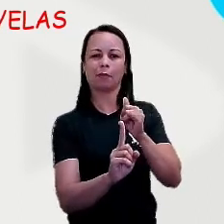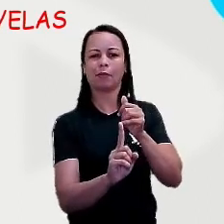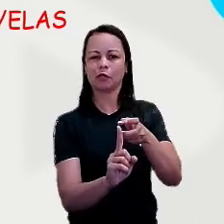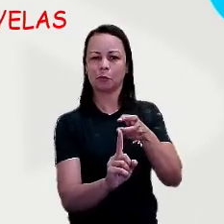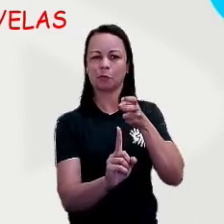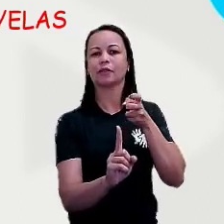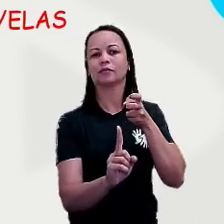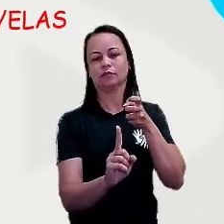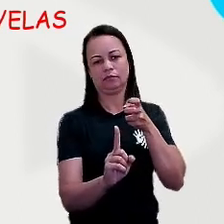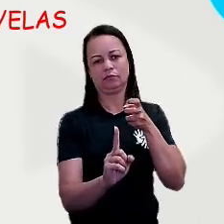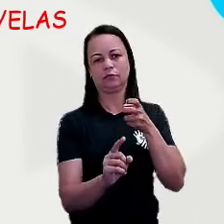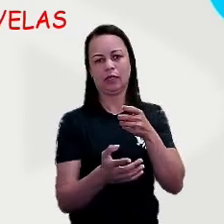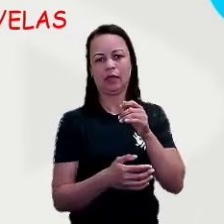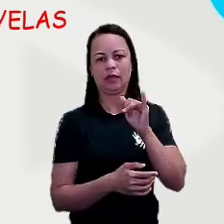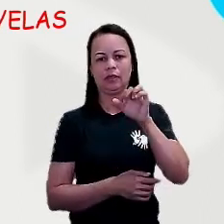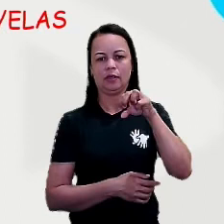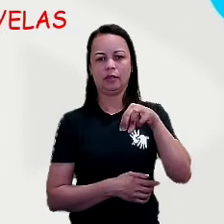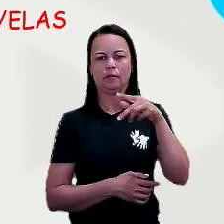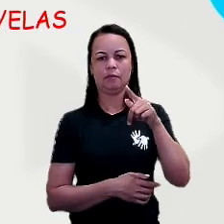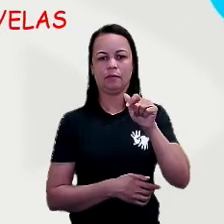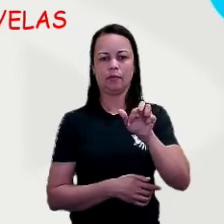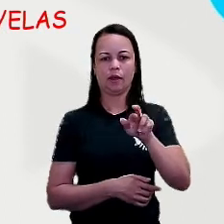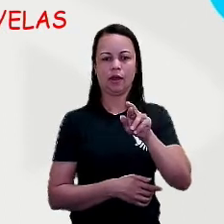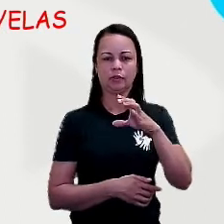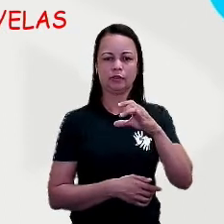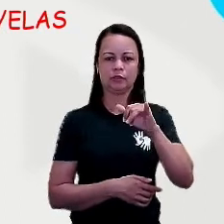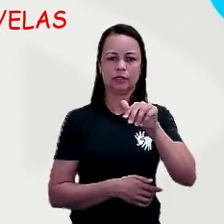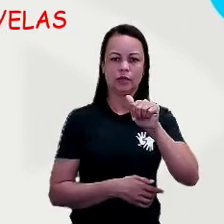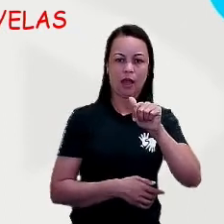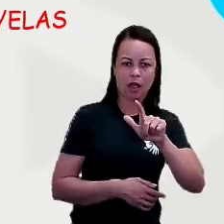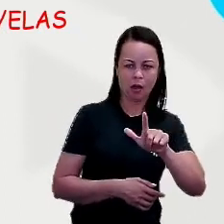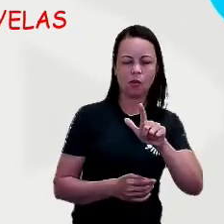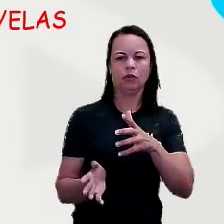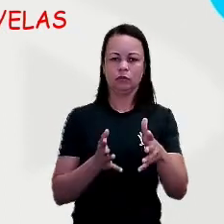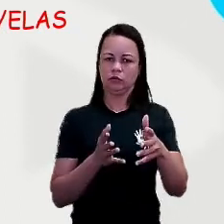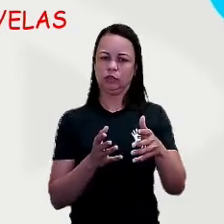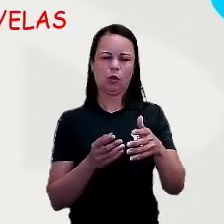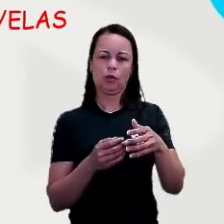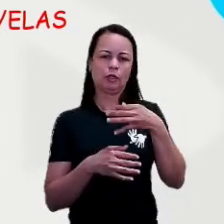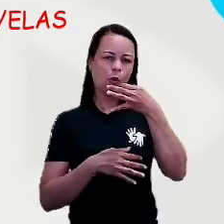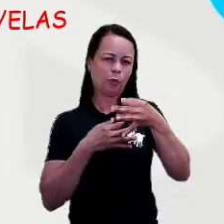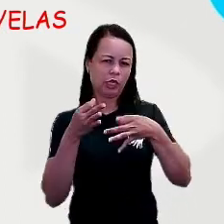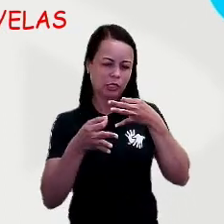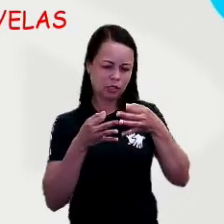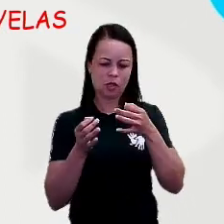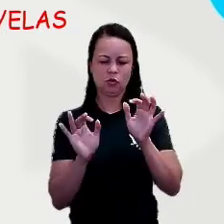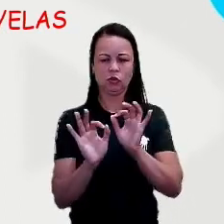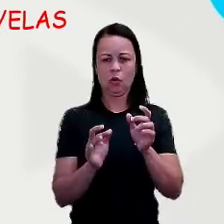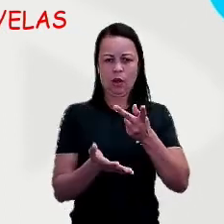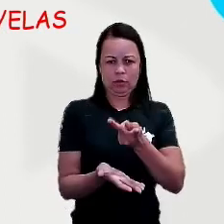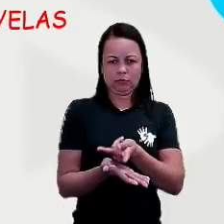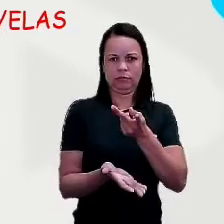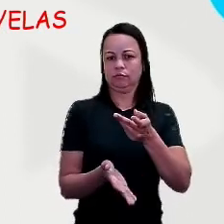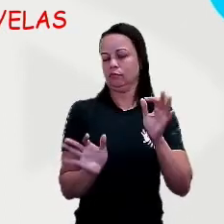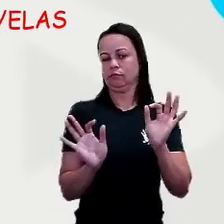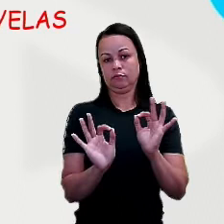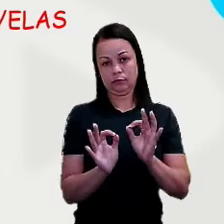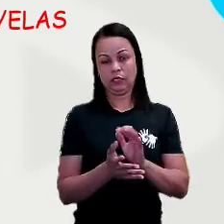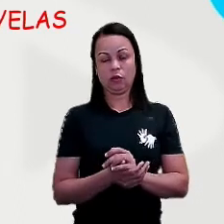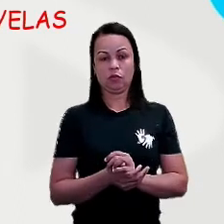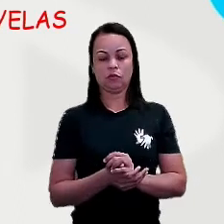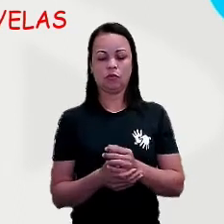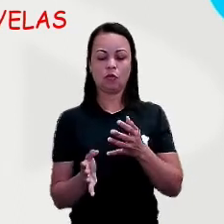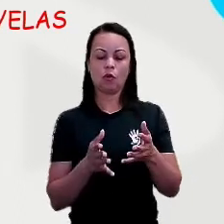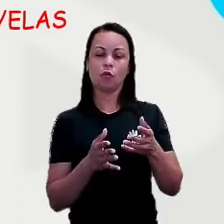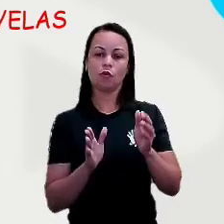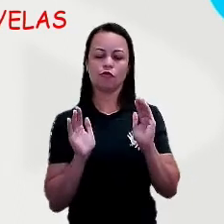é imparcial, ou seja, não emite opinião durante os acontecimentos da narrativa. E como dito, tem